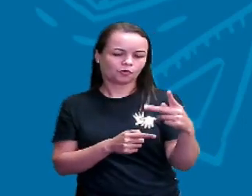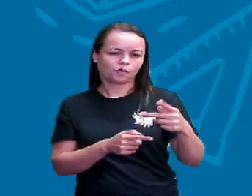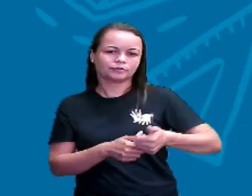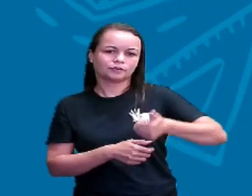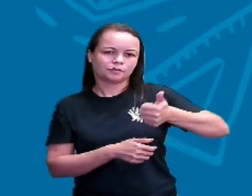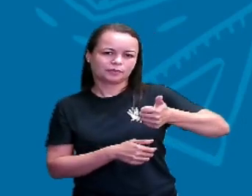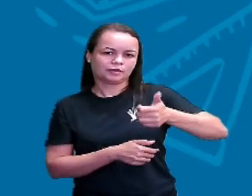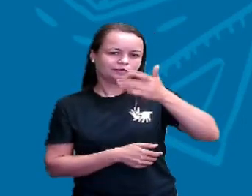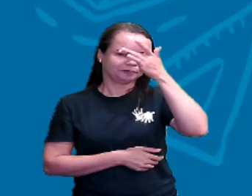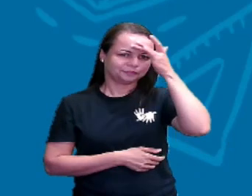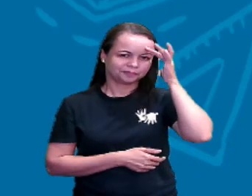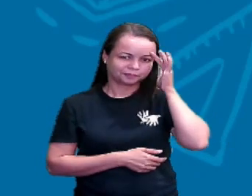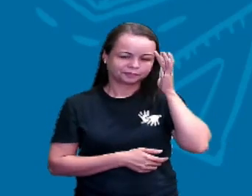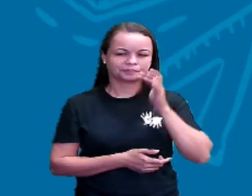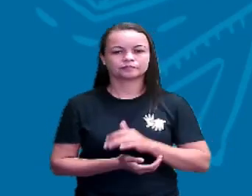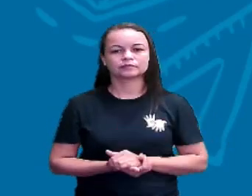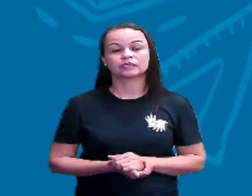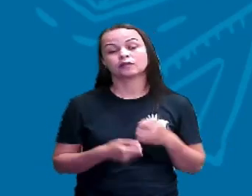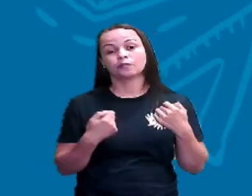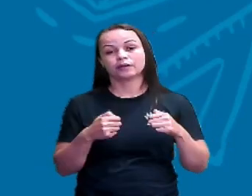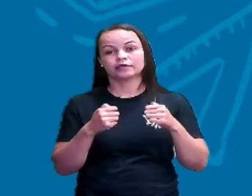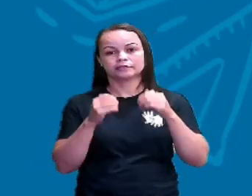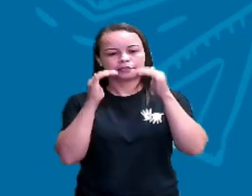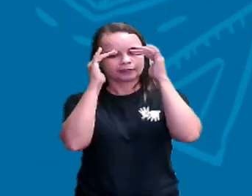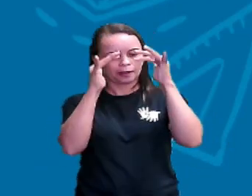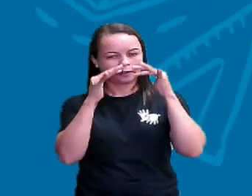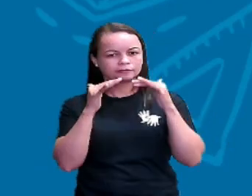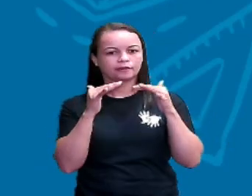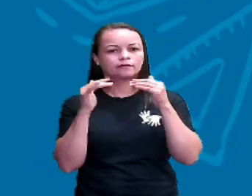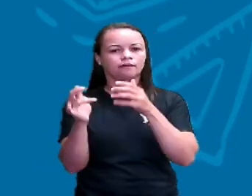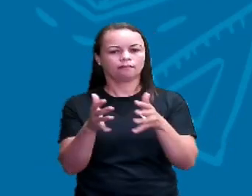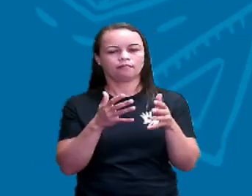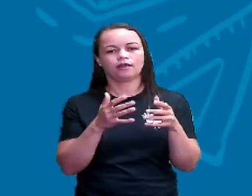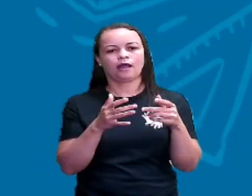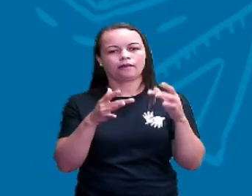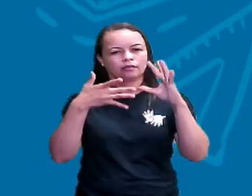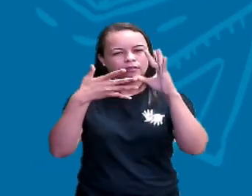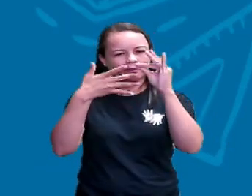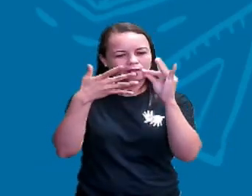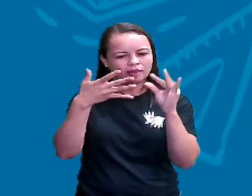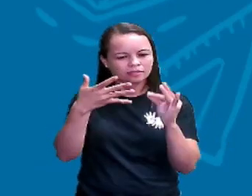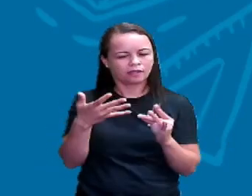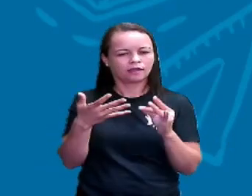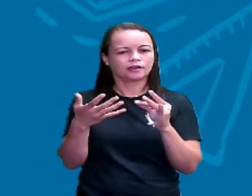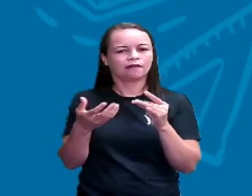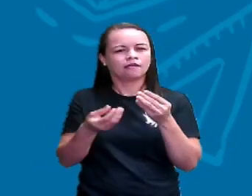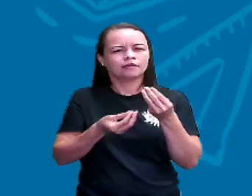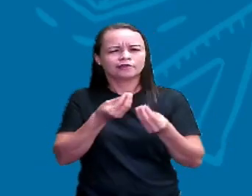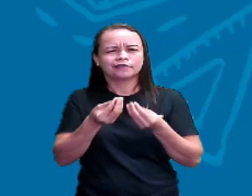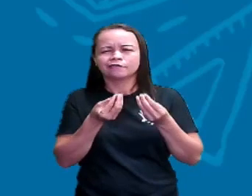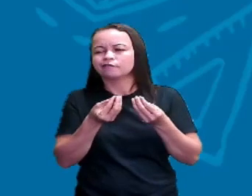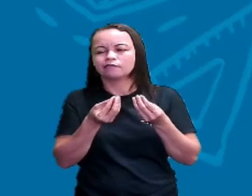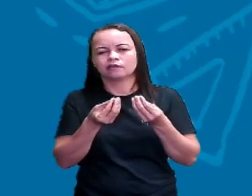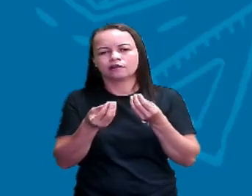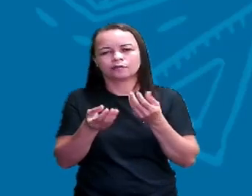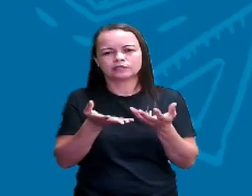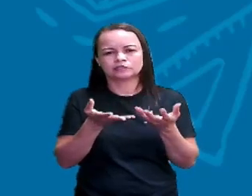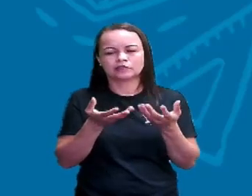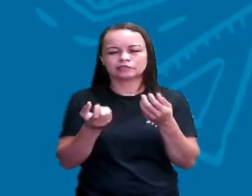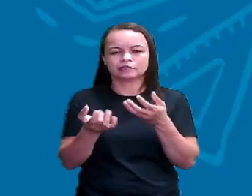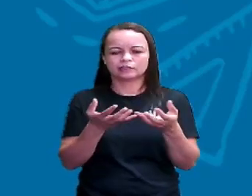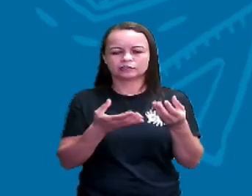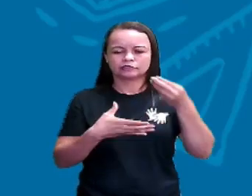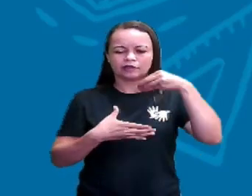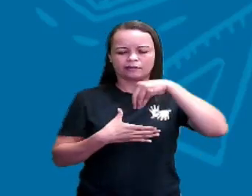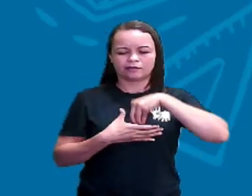primeira pessoa. Então, a gente precisa se atentar a esses detalhes que acaba já estando internalizados na